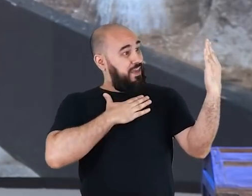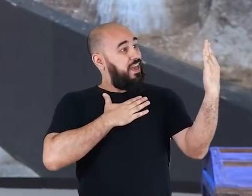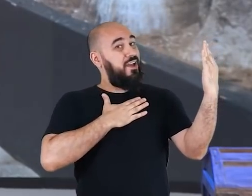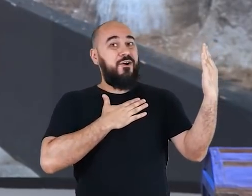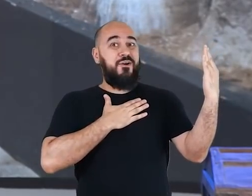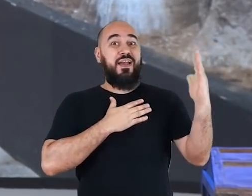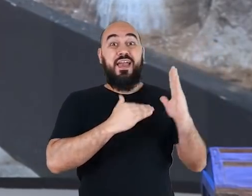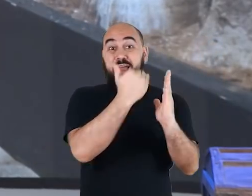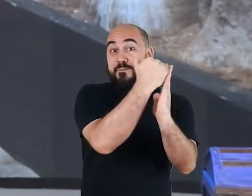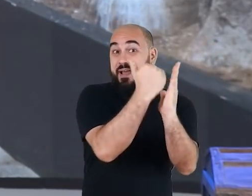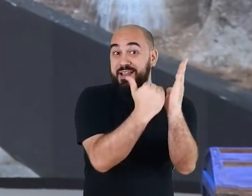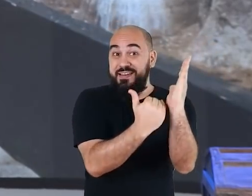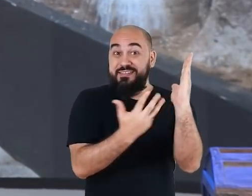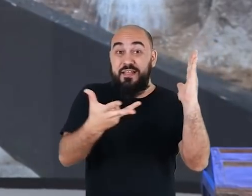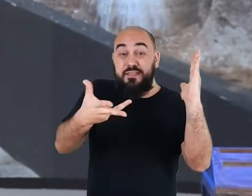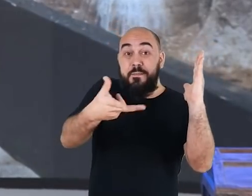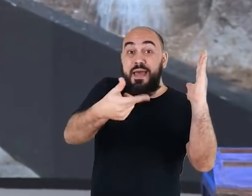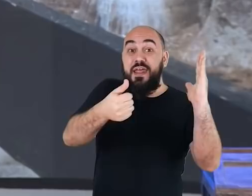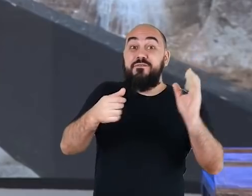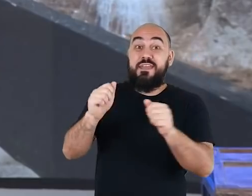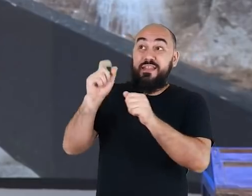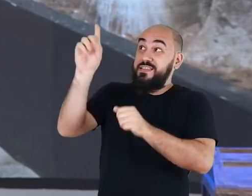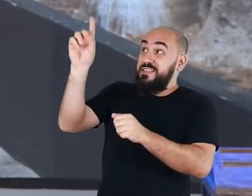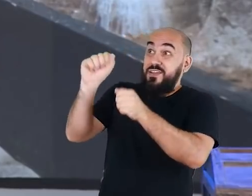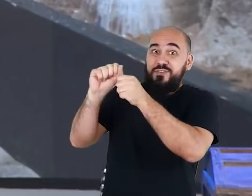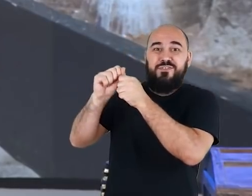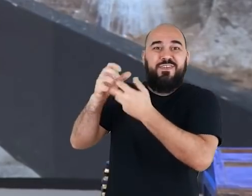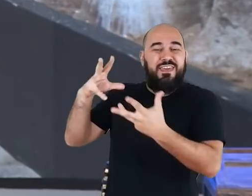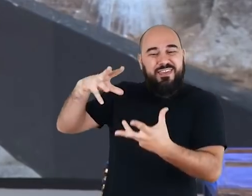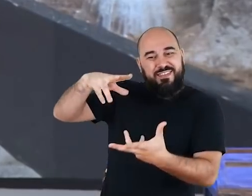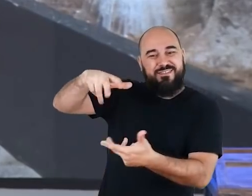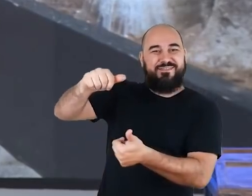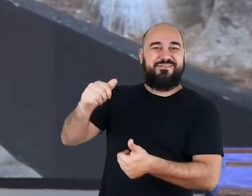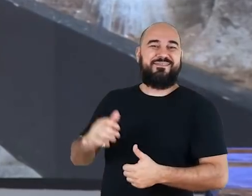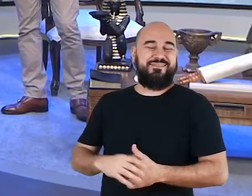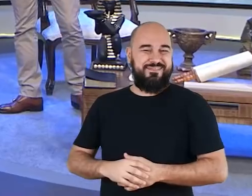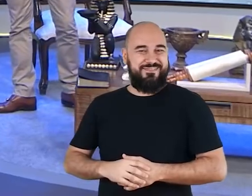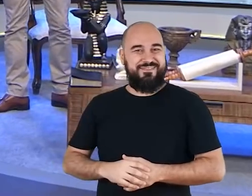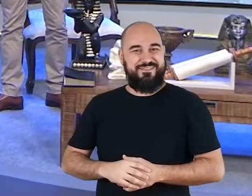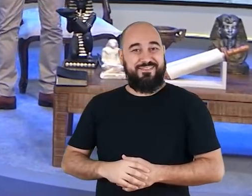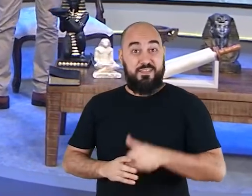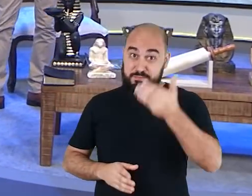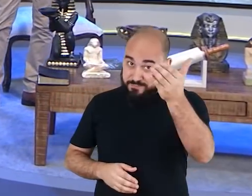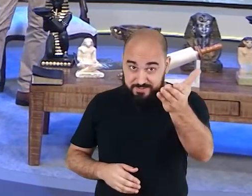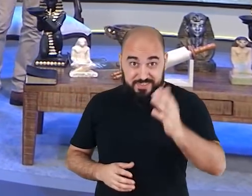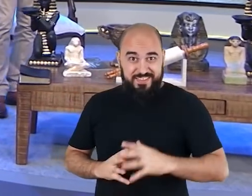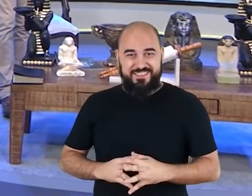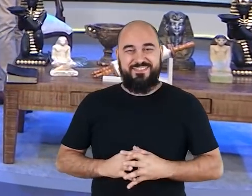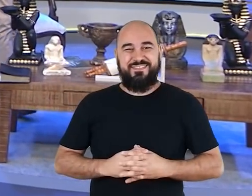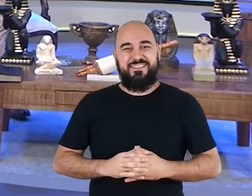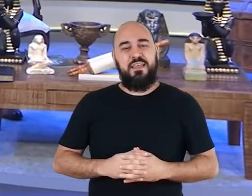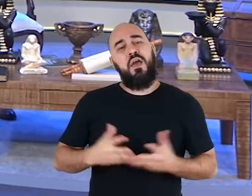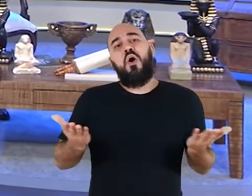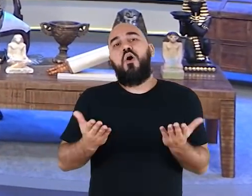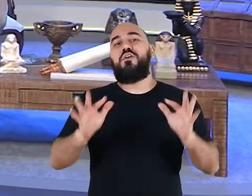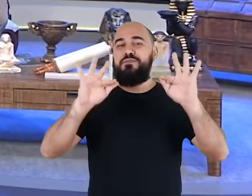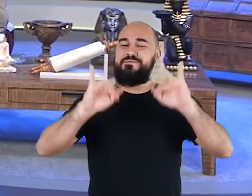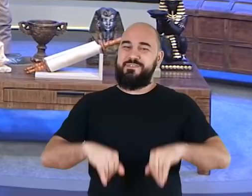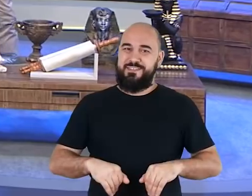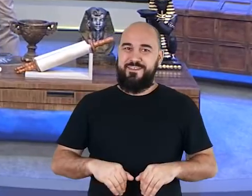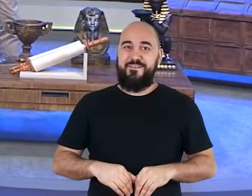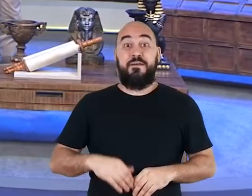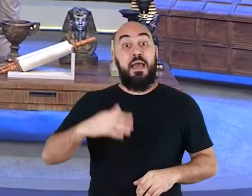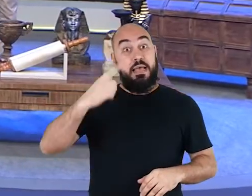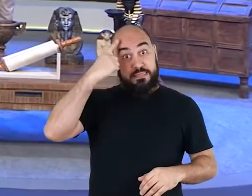mas está na lista das maravilhas da criação do Pai. O programa Evidências de hoje vai ficando por aqui, mas não perca o